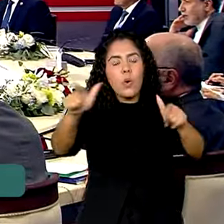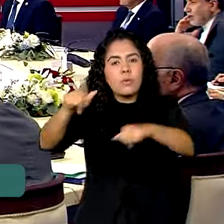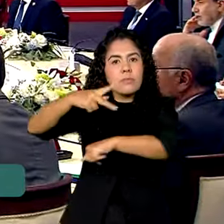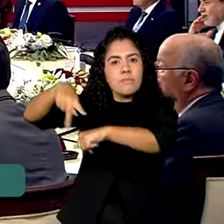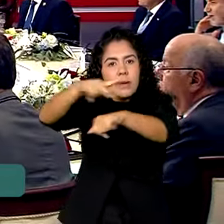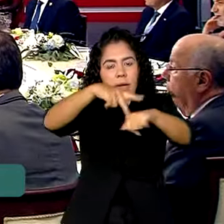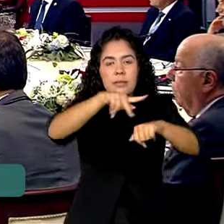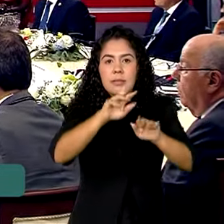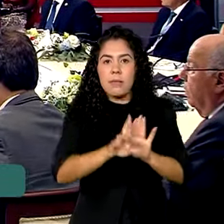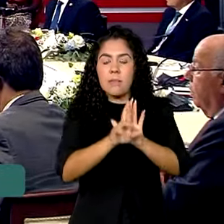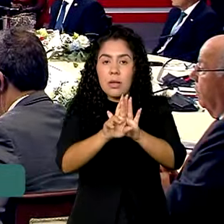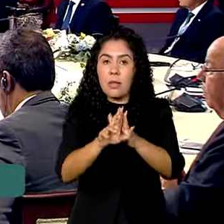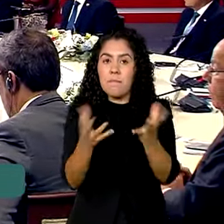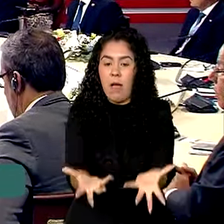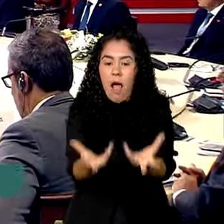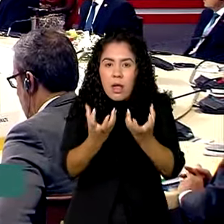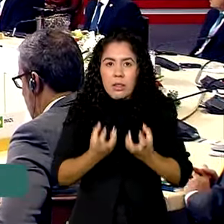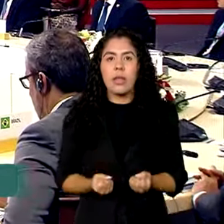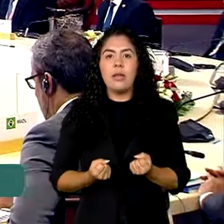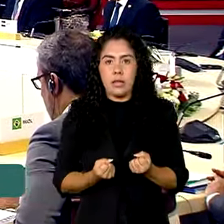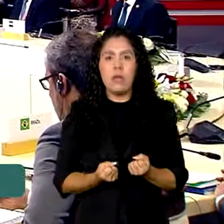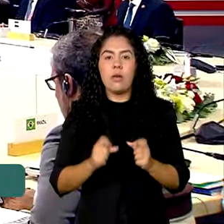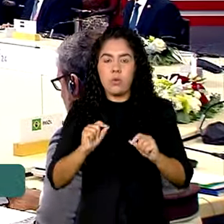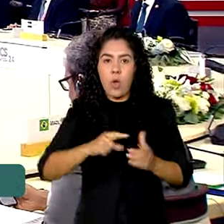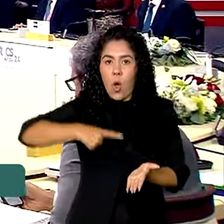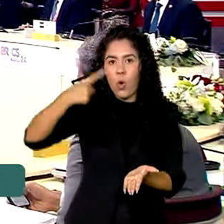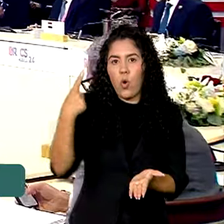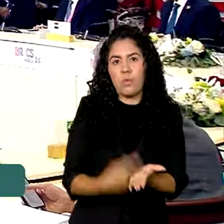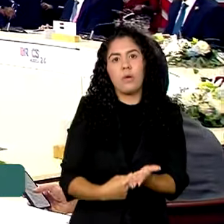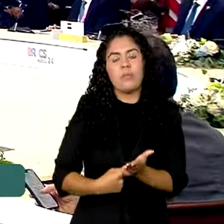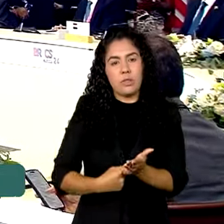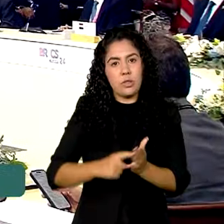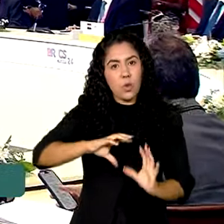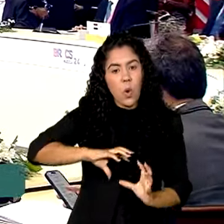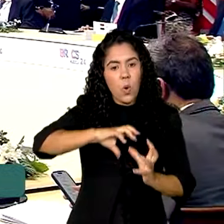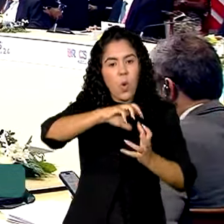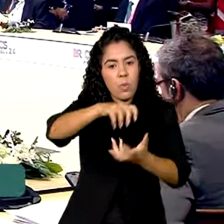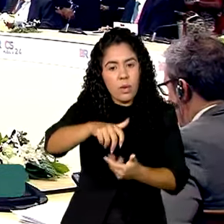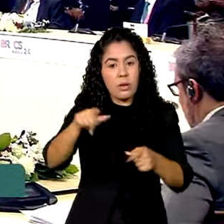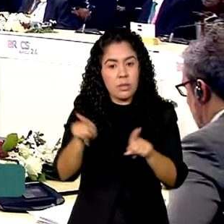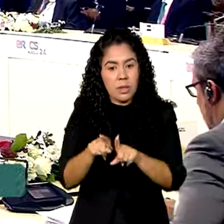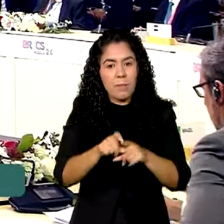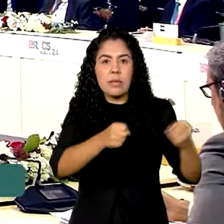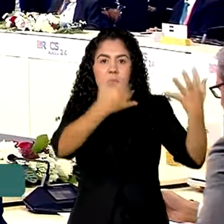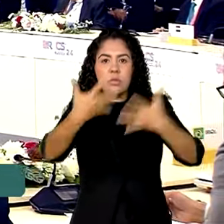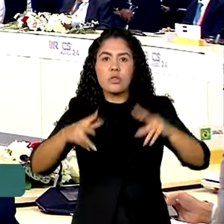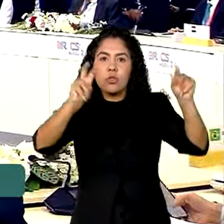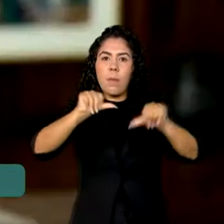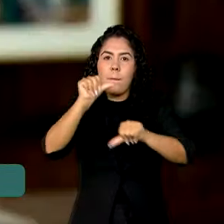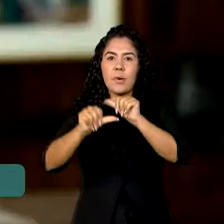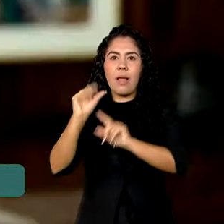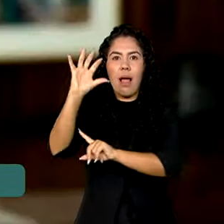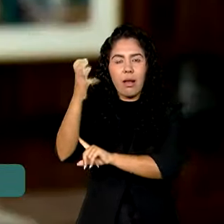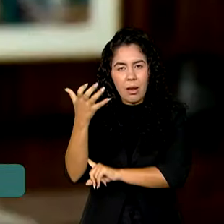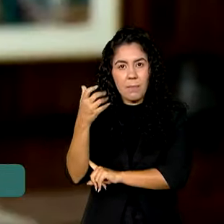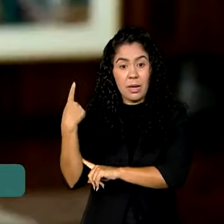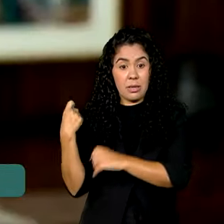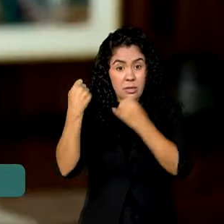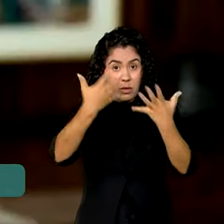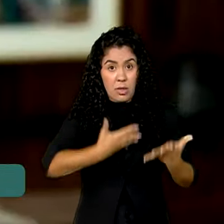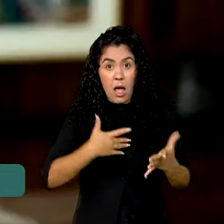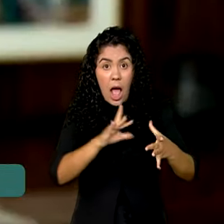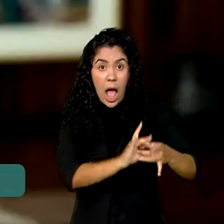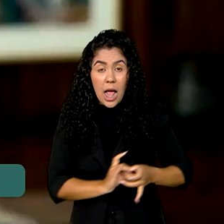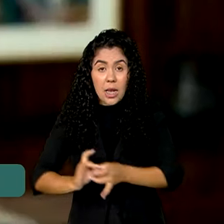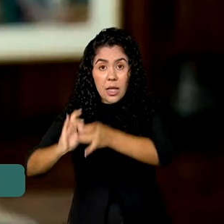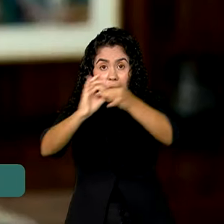alian Global contra fome e destacou a ância do bloco na questão das mudanças climáticas aliança Global contra